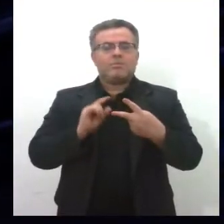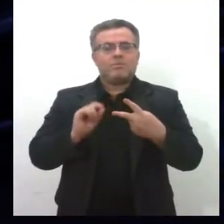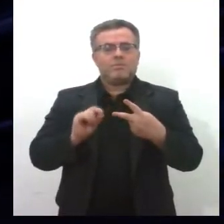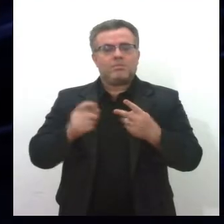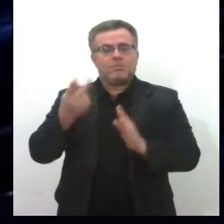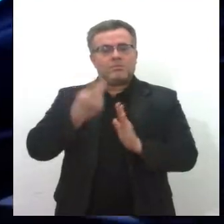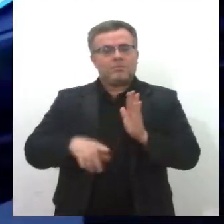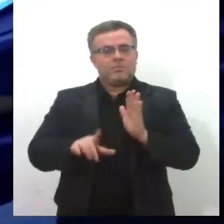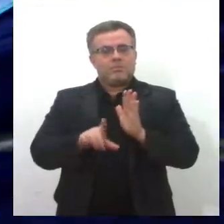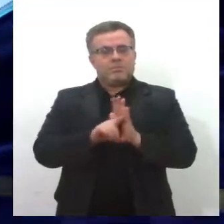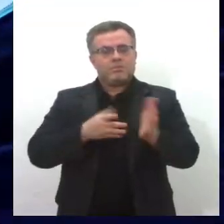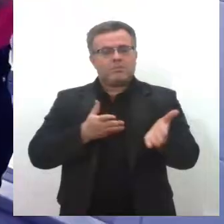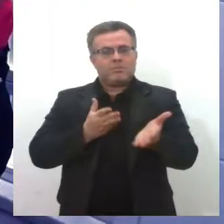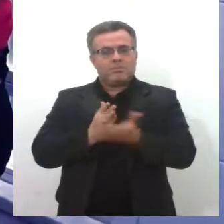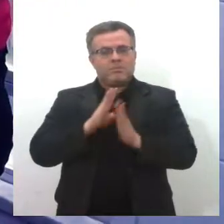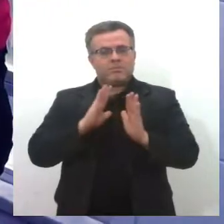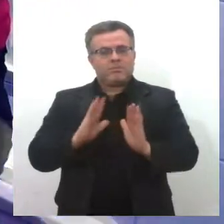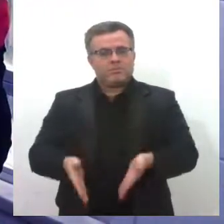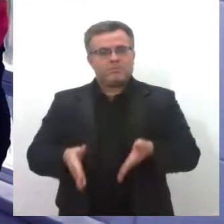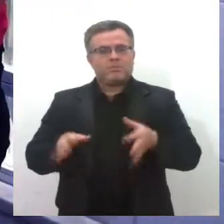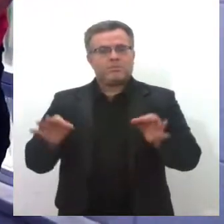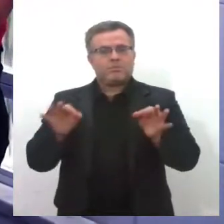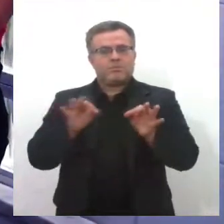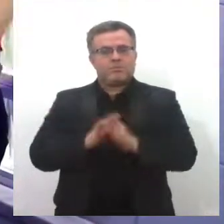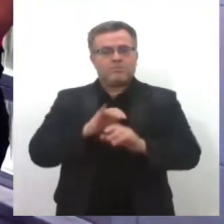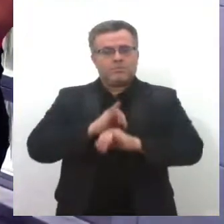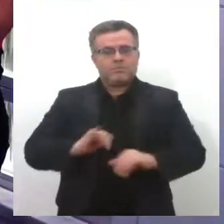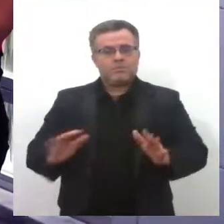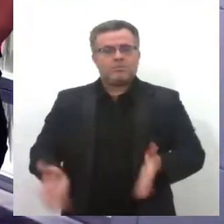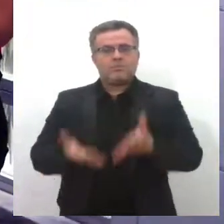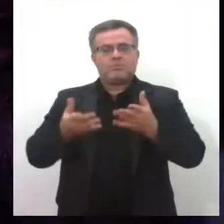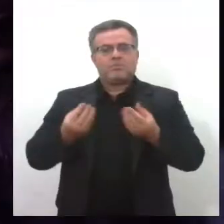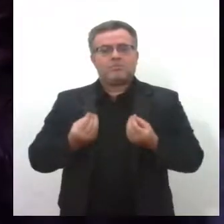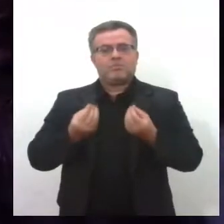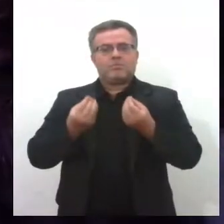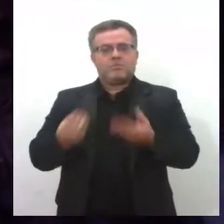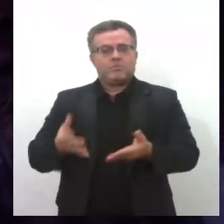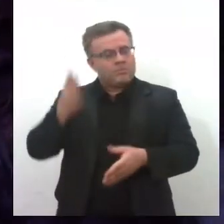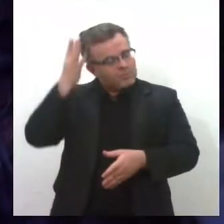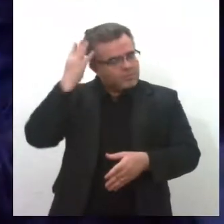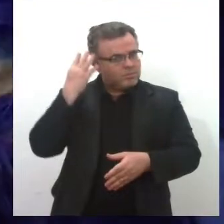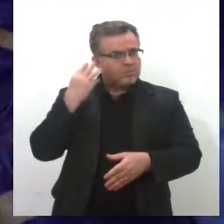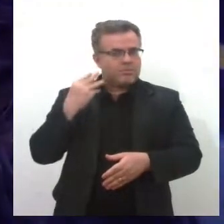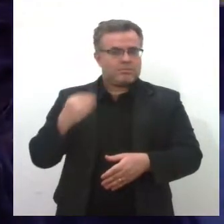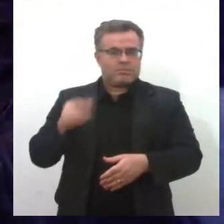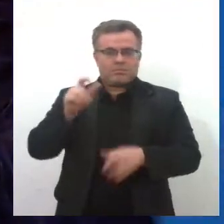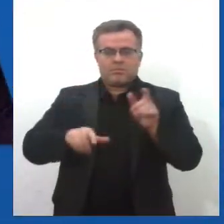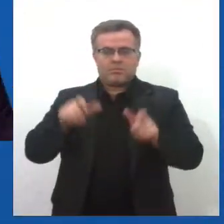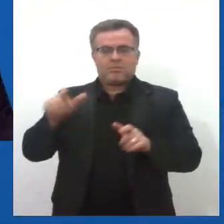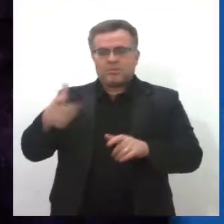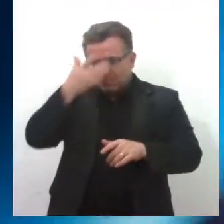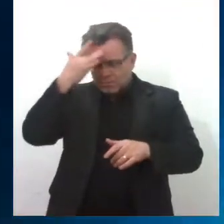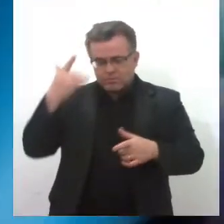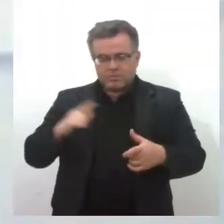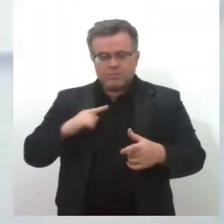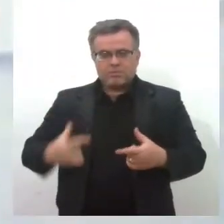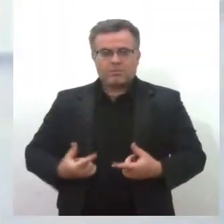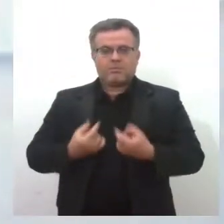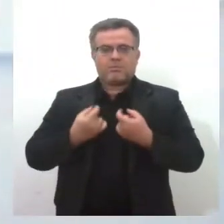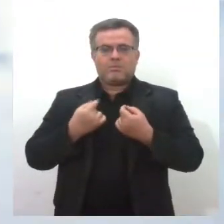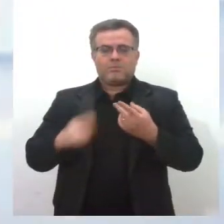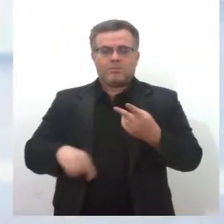Projeto de lei aprovado na Alese institui campanha de incentivo à doação de cabelos para pacientes oncológicos.